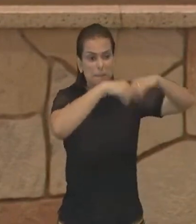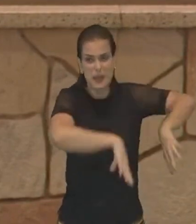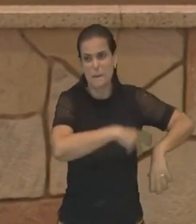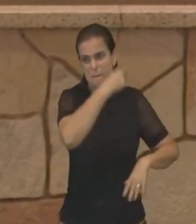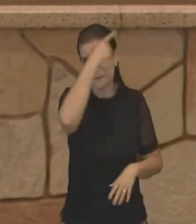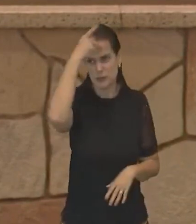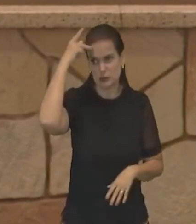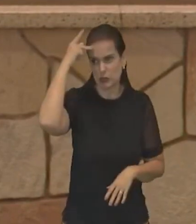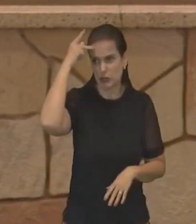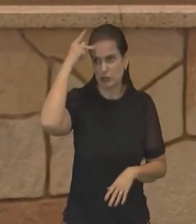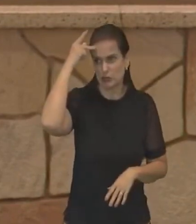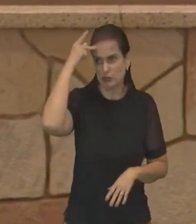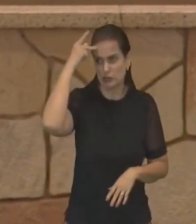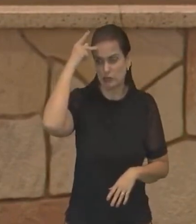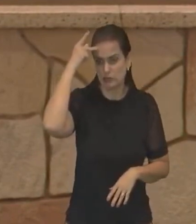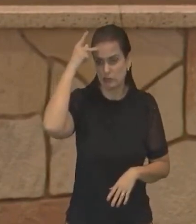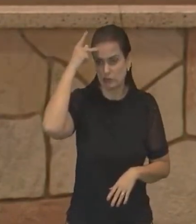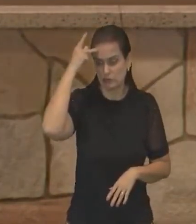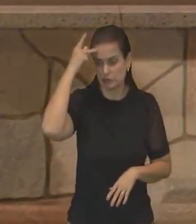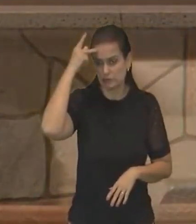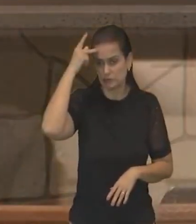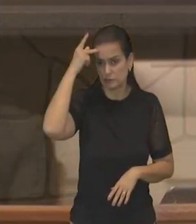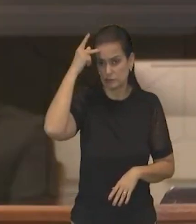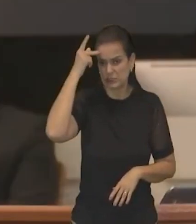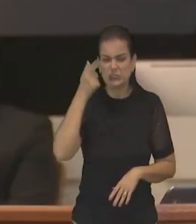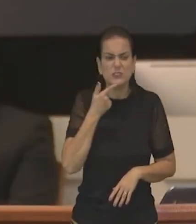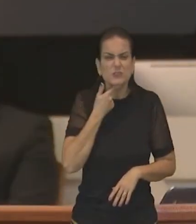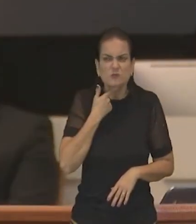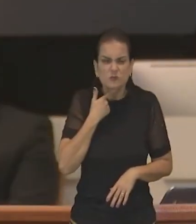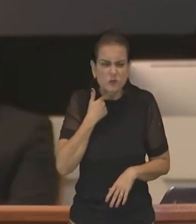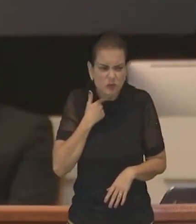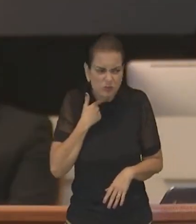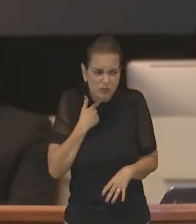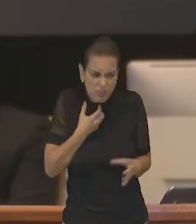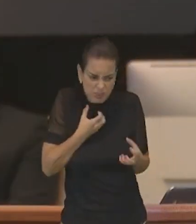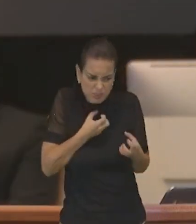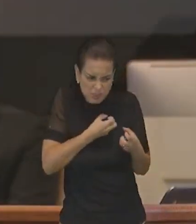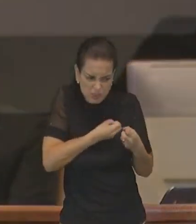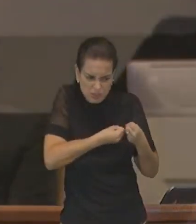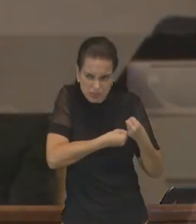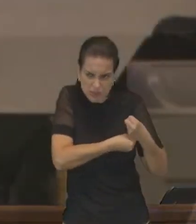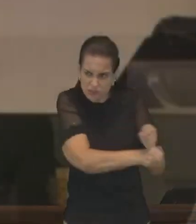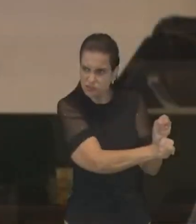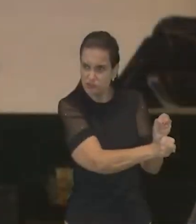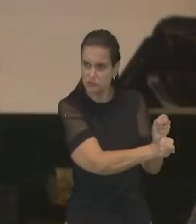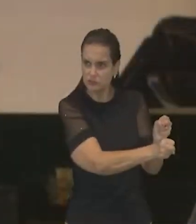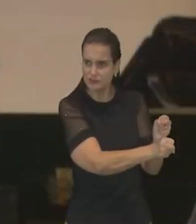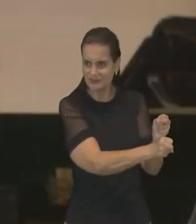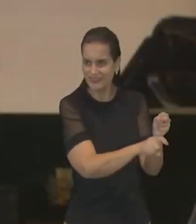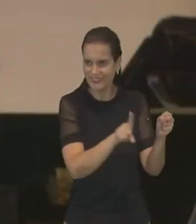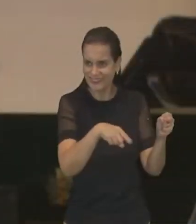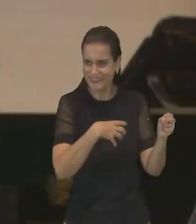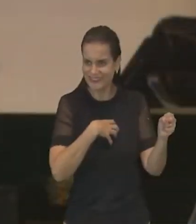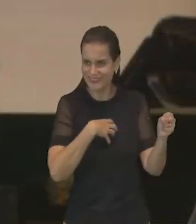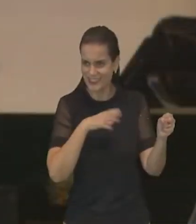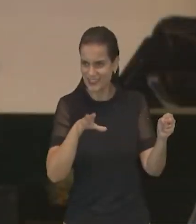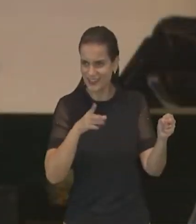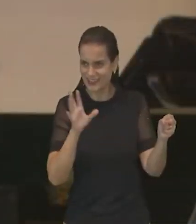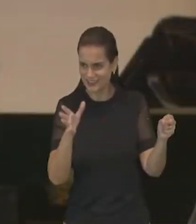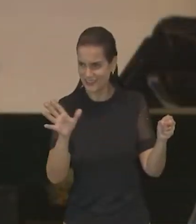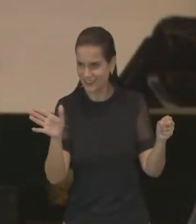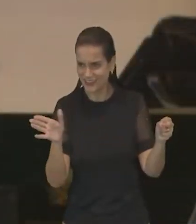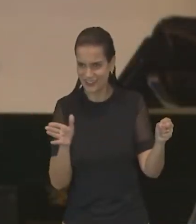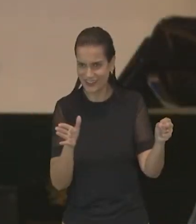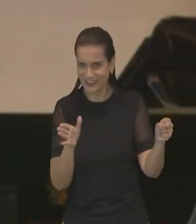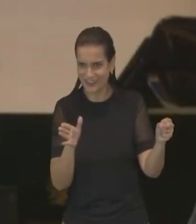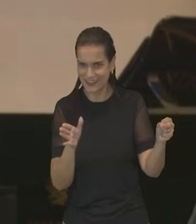hostilizar alguém. Já ouviram essa expressão? Que vontade que eu estou de esganar aquela pessoa. Que vontade